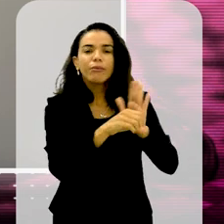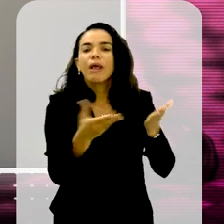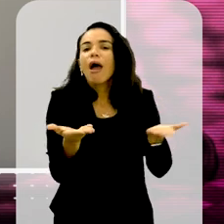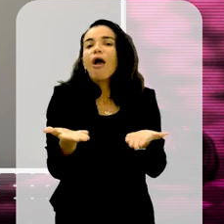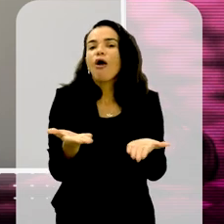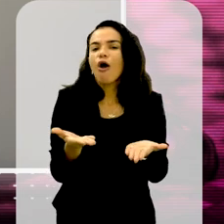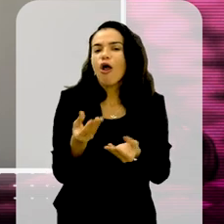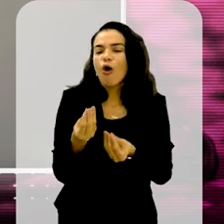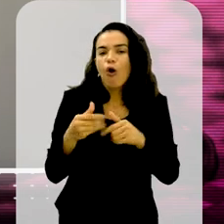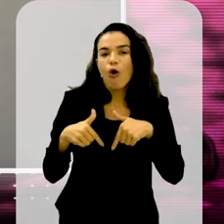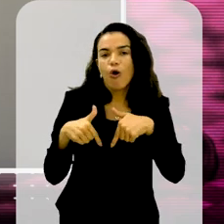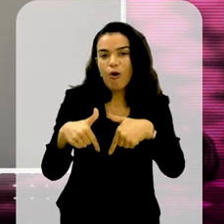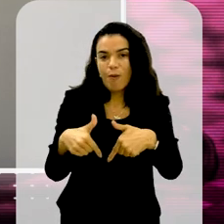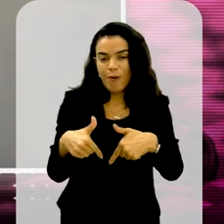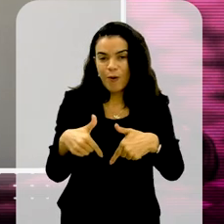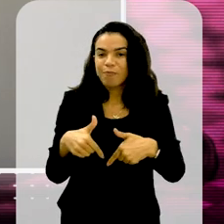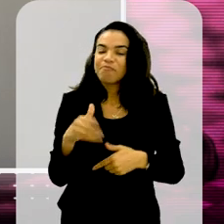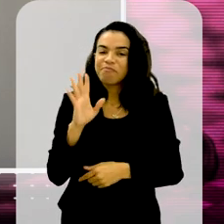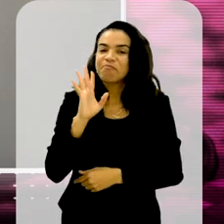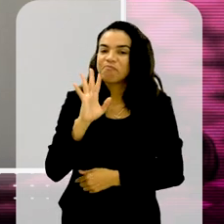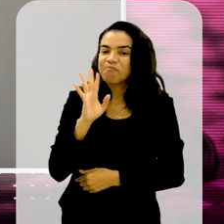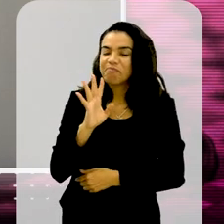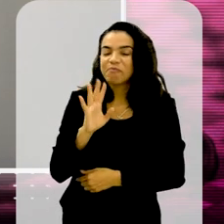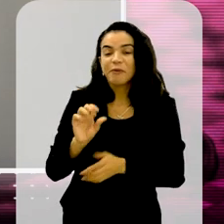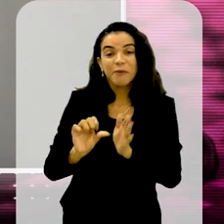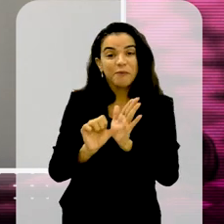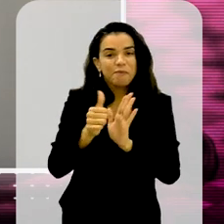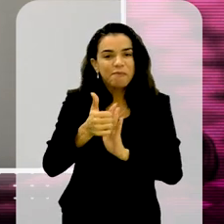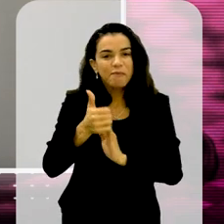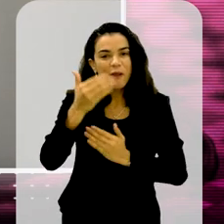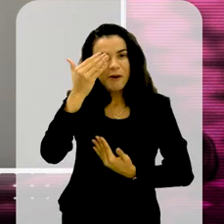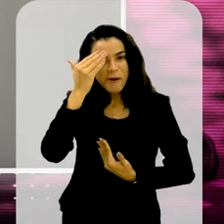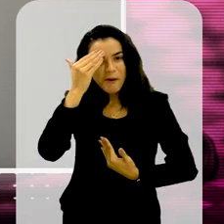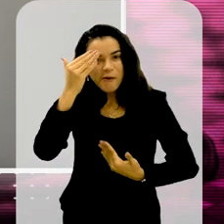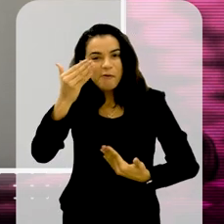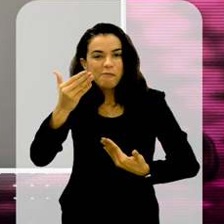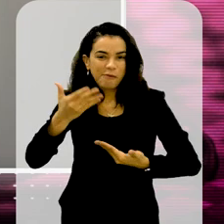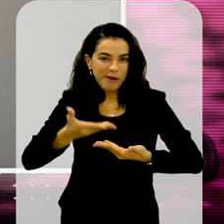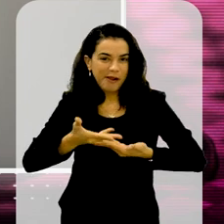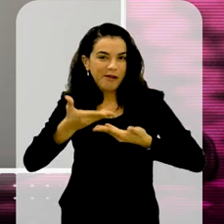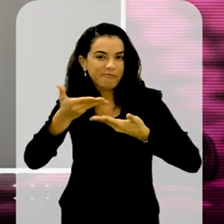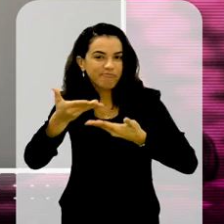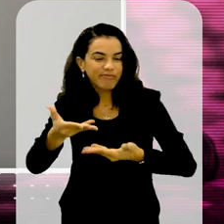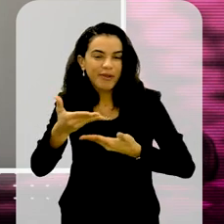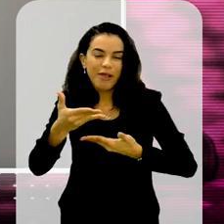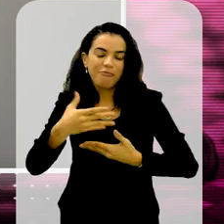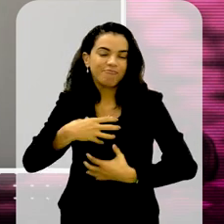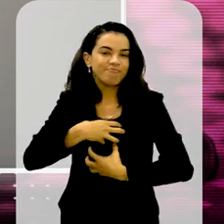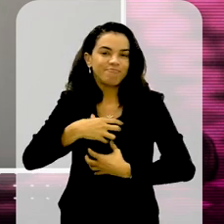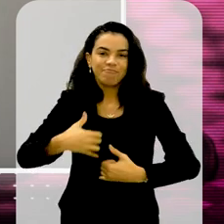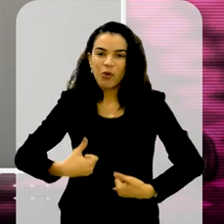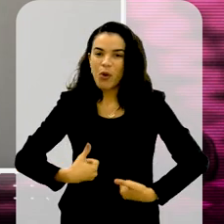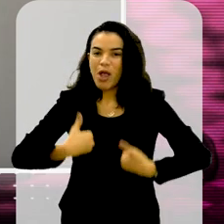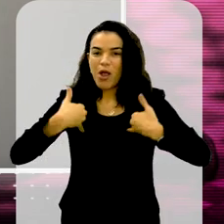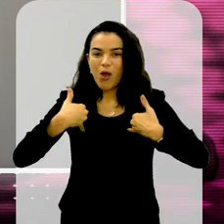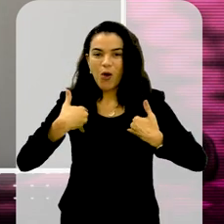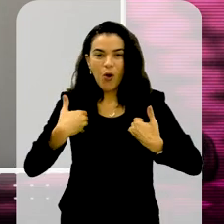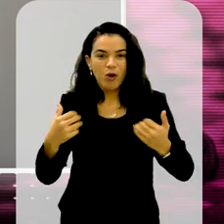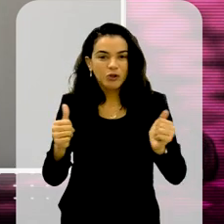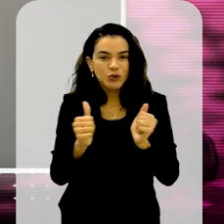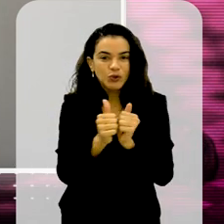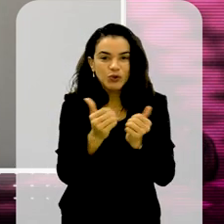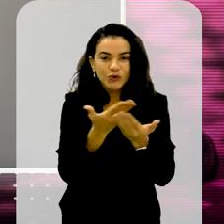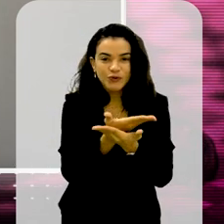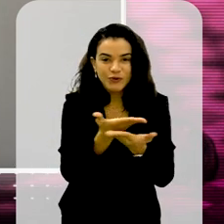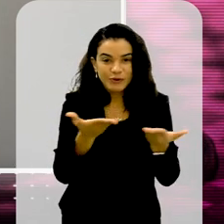proceder? Legal. Bom, primeiro, muito obrigada pelo convite, né? É uma honra estar aqui com vocês falando